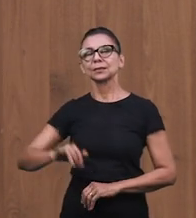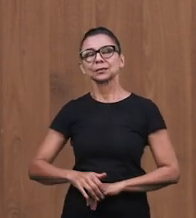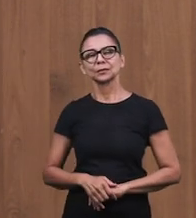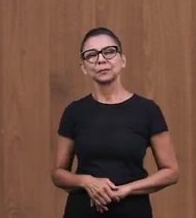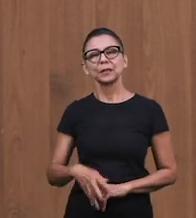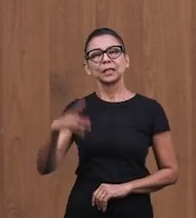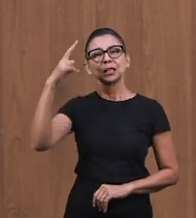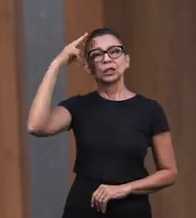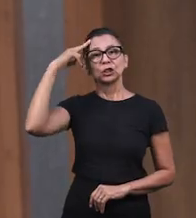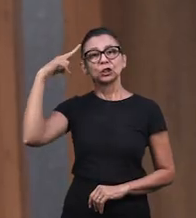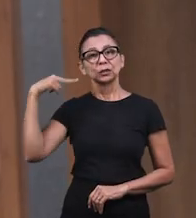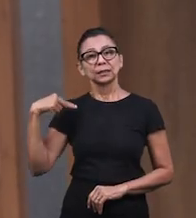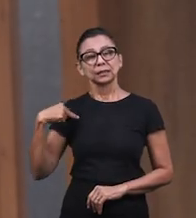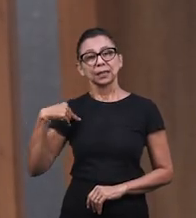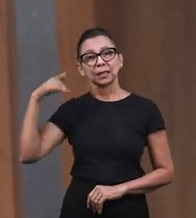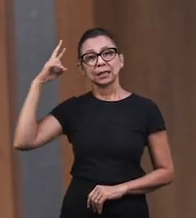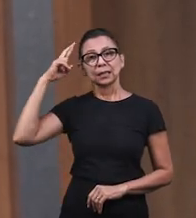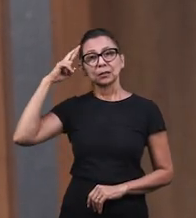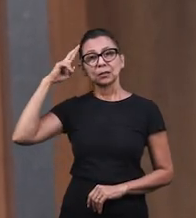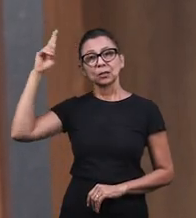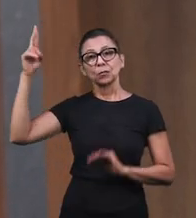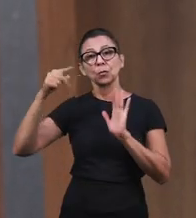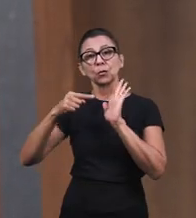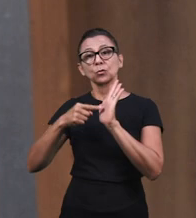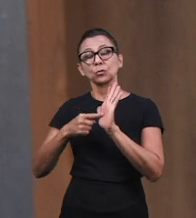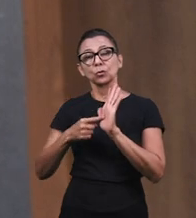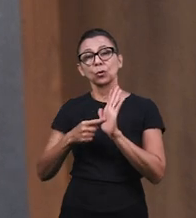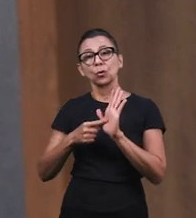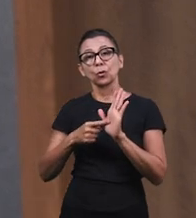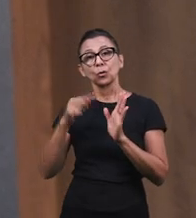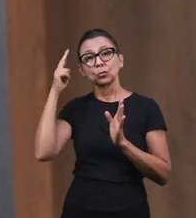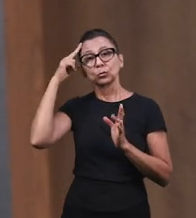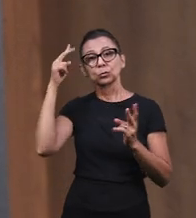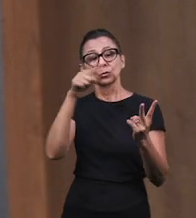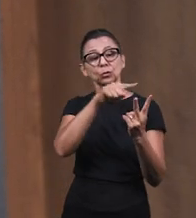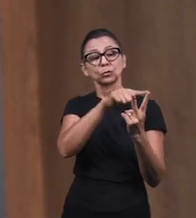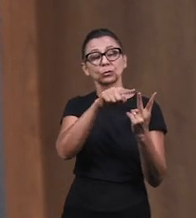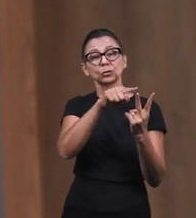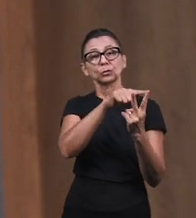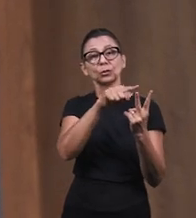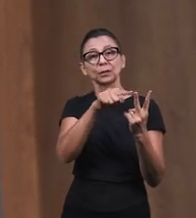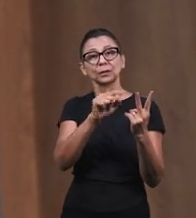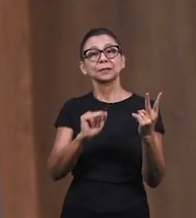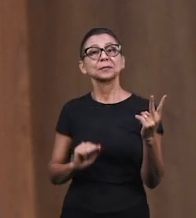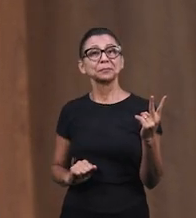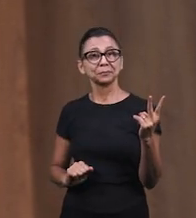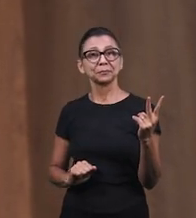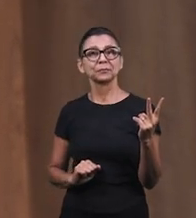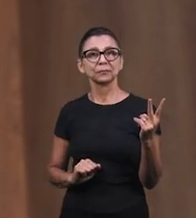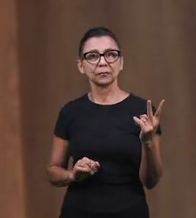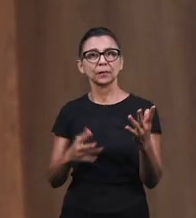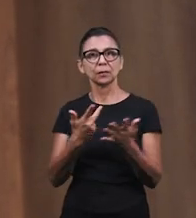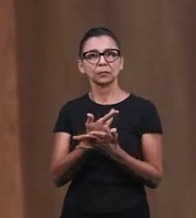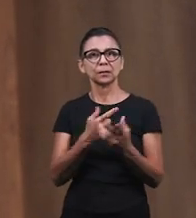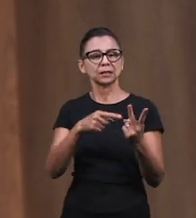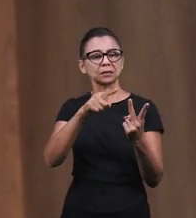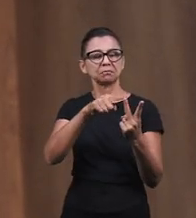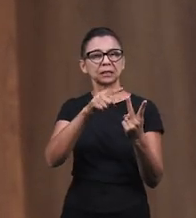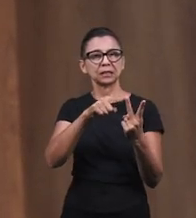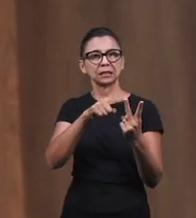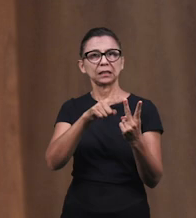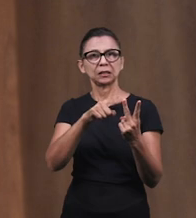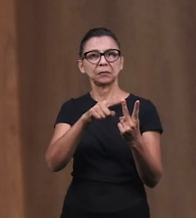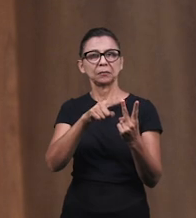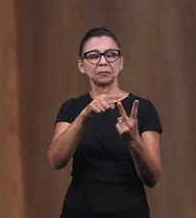daqueles sonhos. E tudo aconteceu exatamente como José falou. 3 dias se passaram e o padeiro